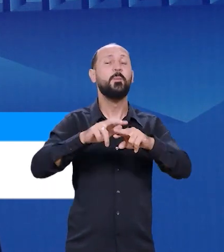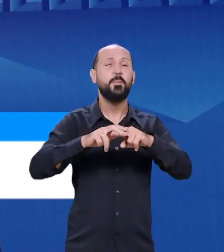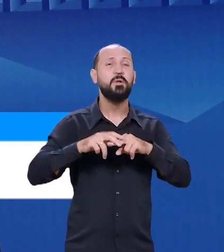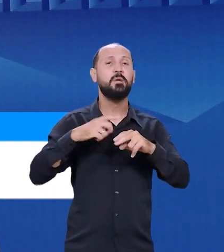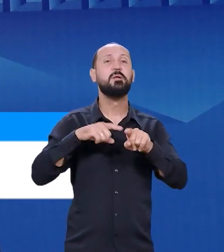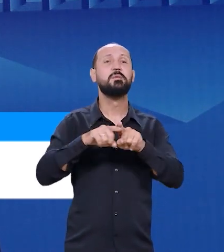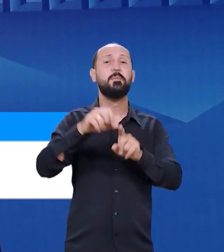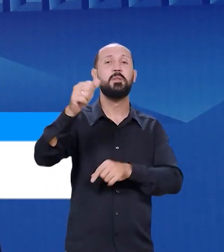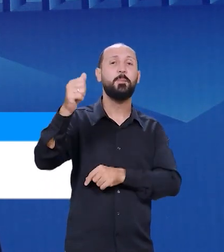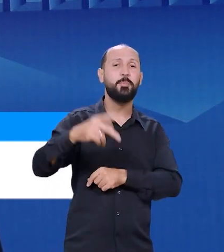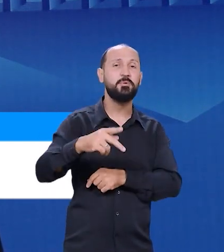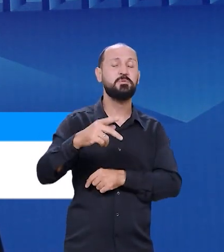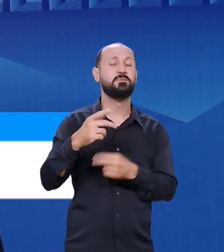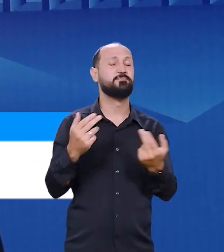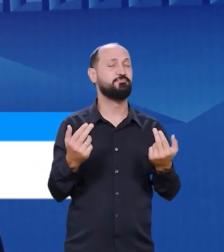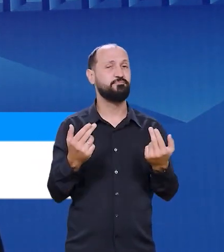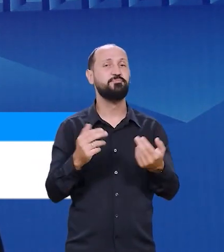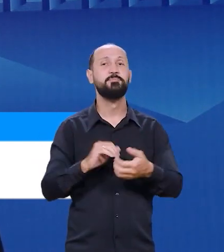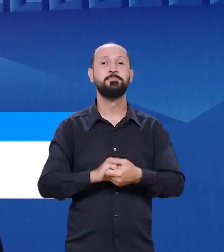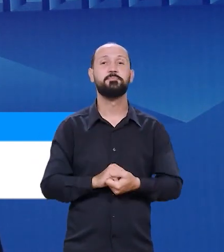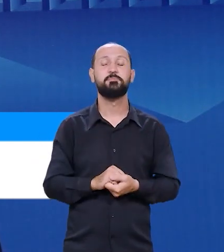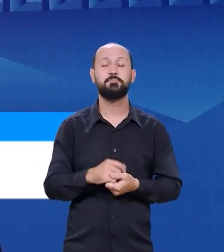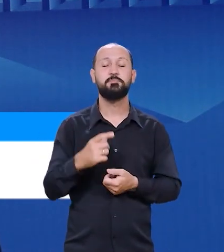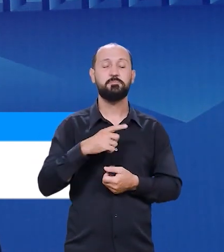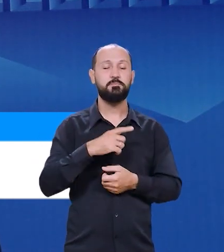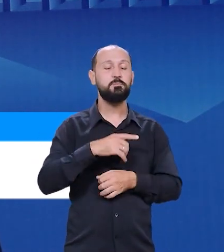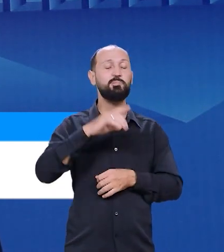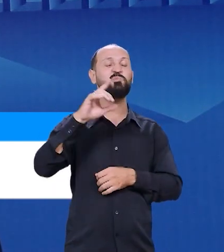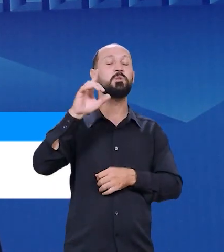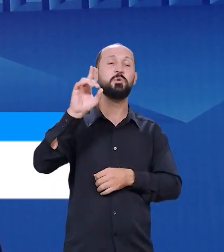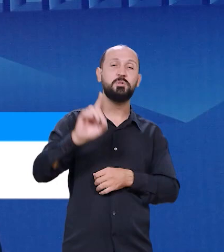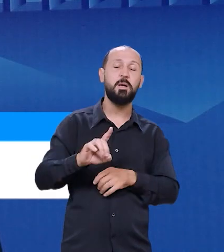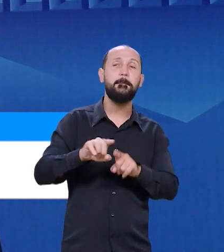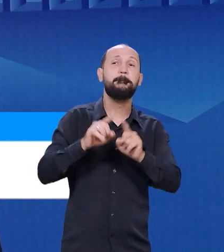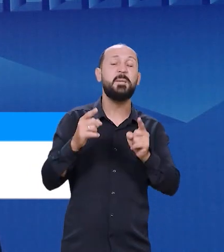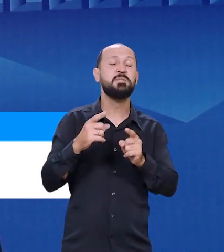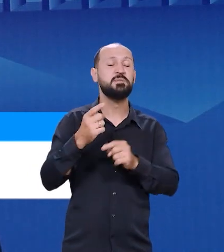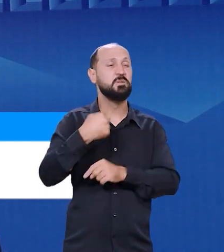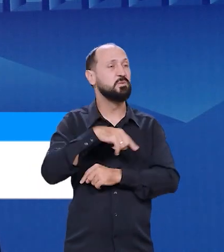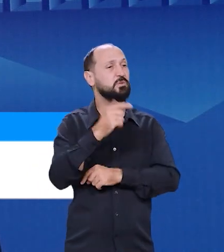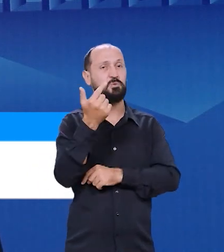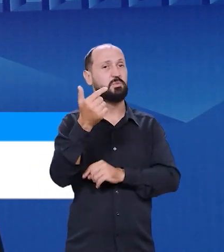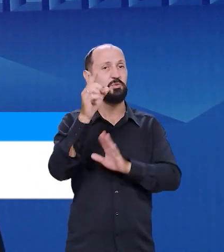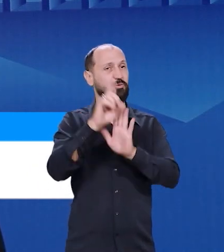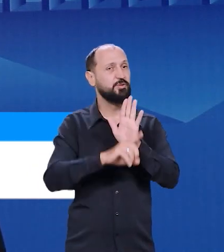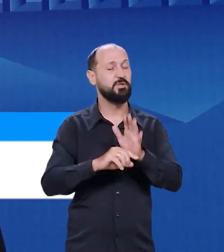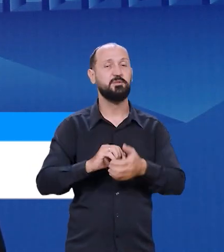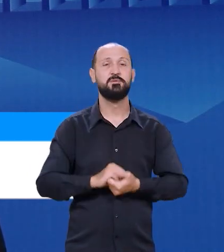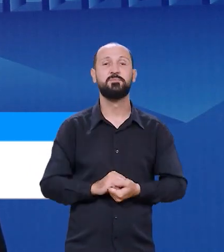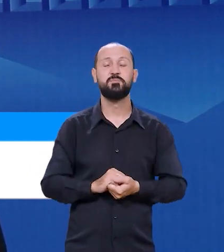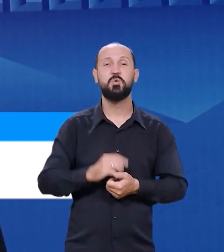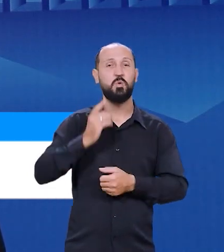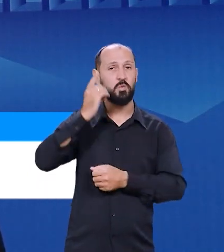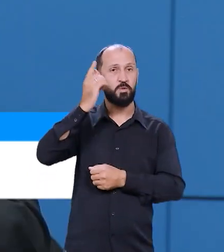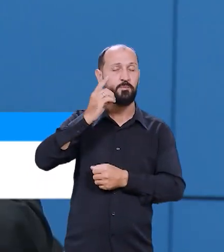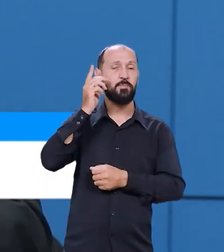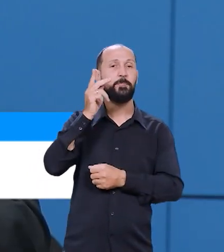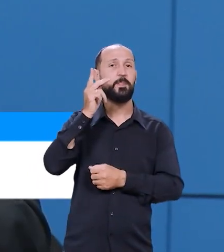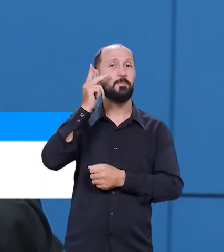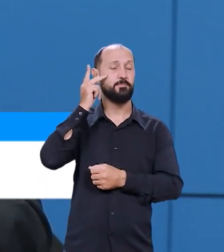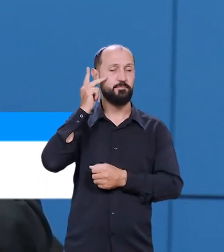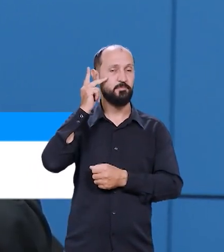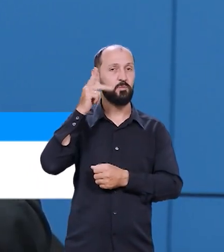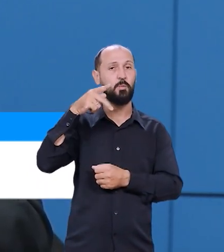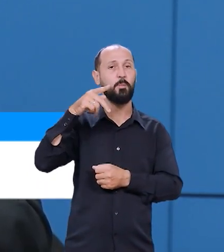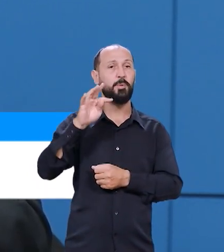causa disso. Inclusive na aposentadoria nossa mesmo, que nos daria o direito e mesmo assim nós não temos esse direito, né? O